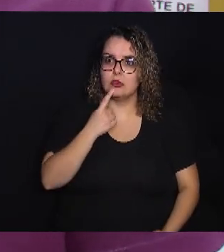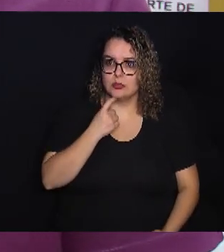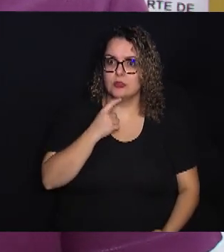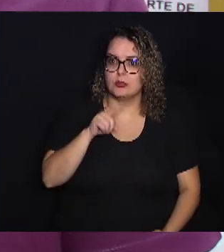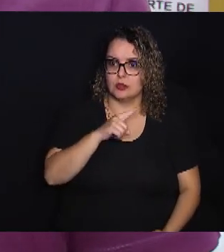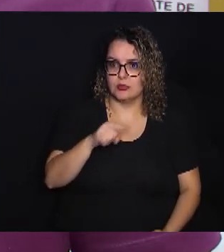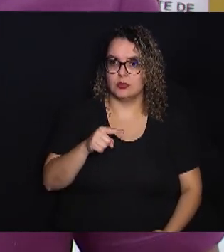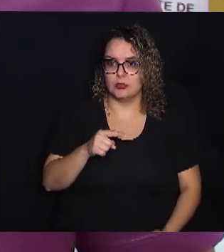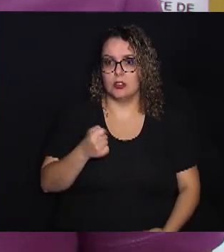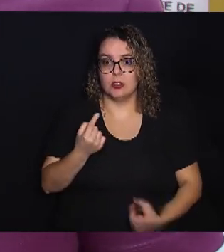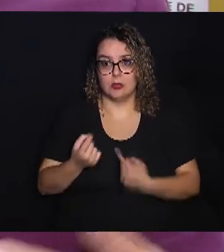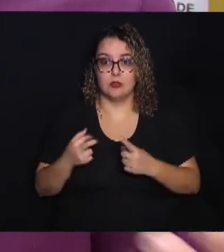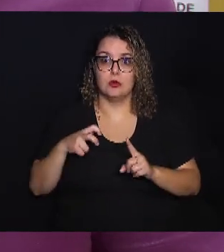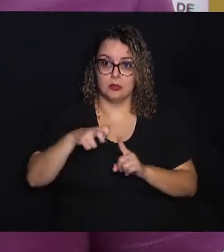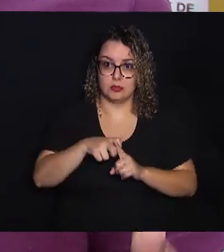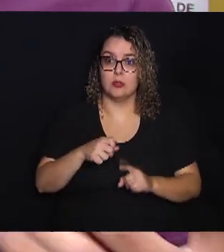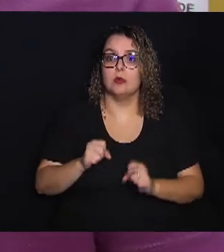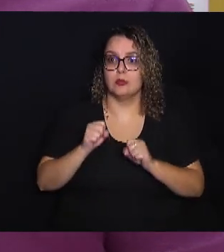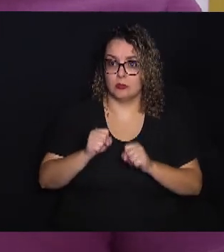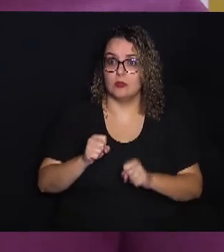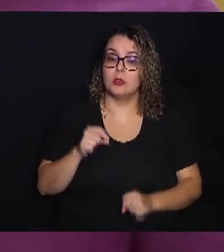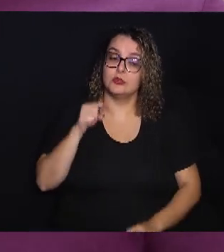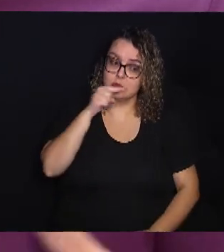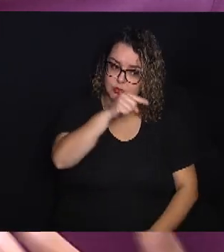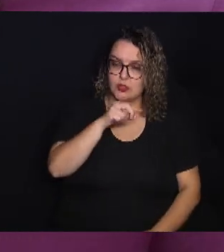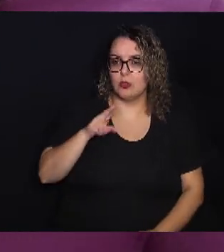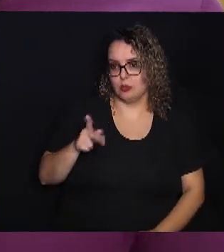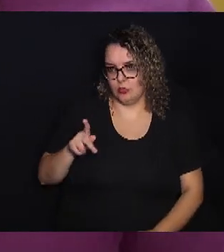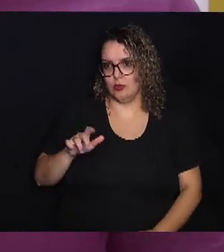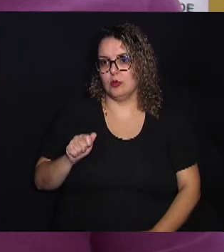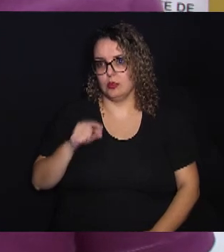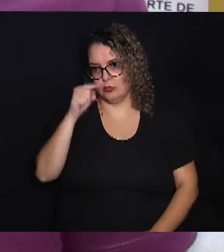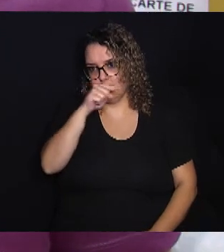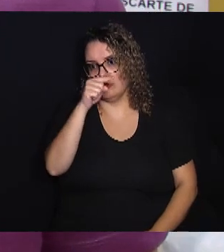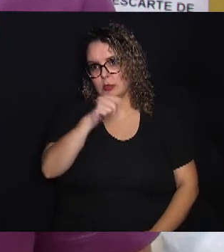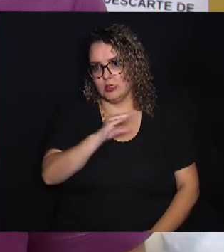pronto-socorro que funciona, finais de semana, feriado, a pessoa sofreu algum